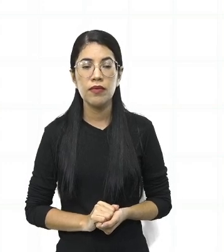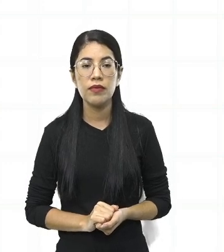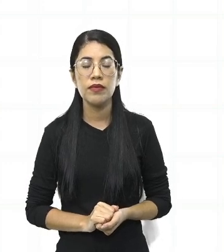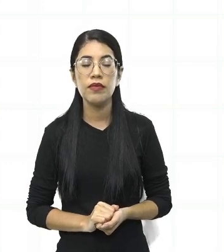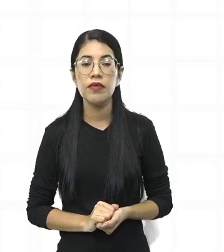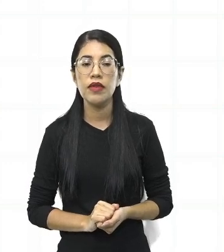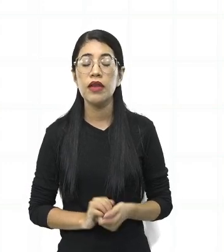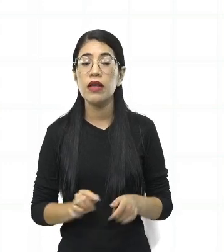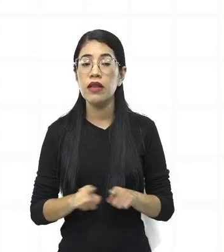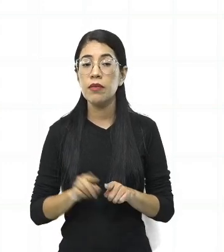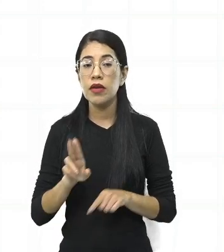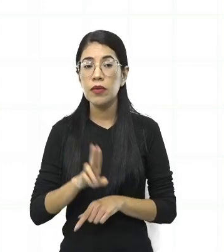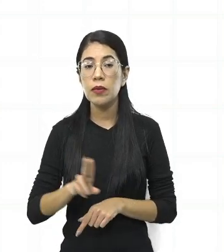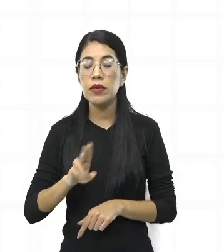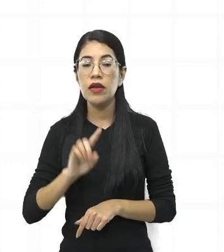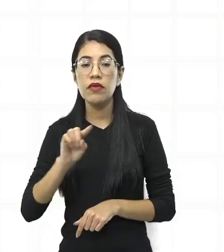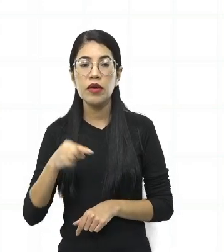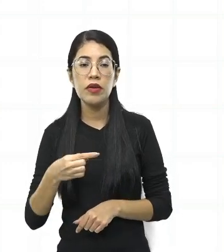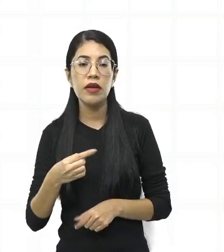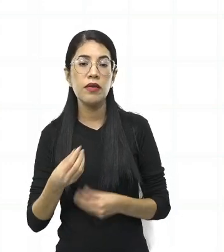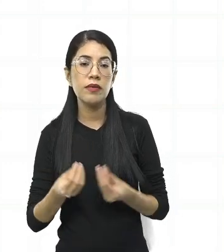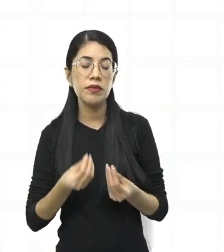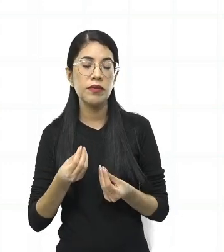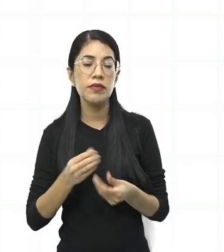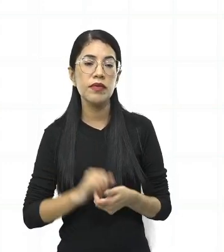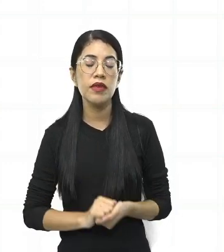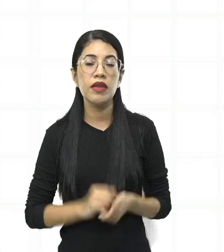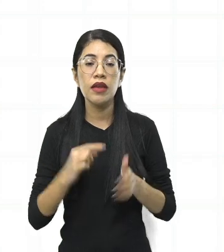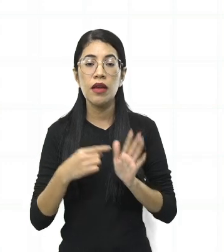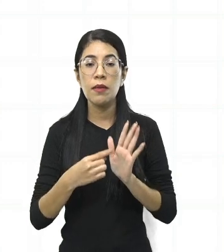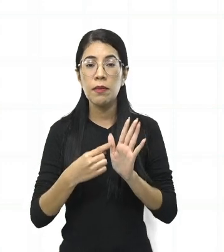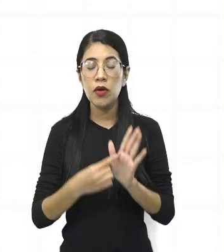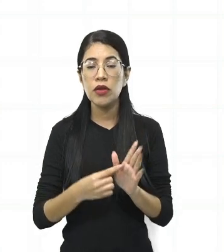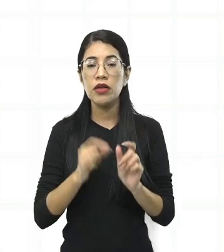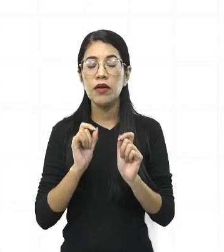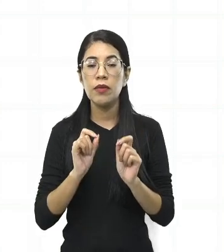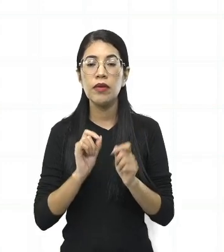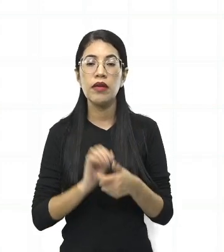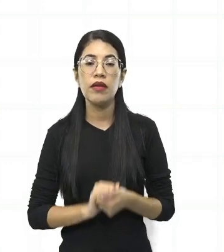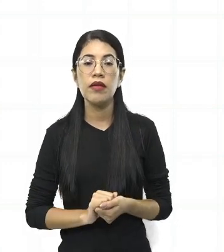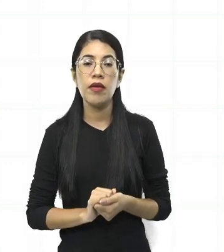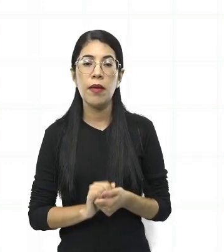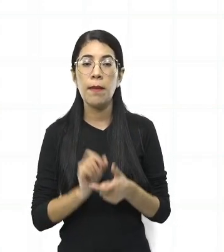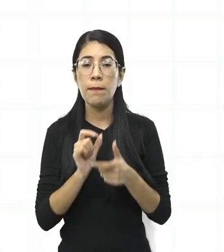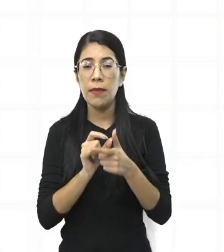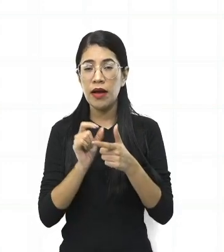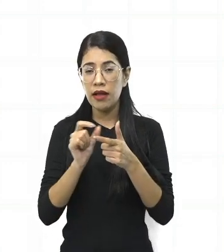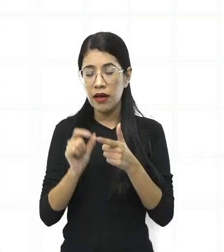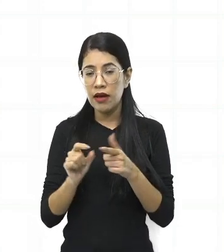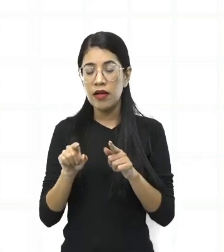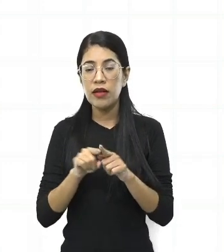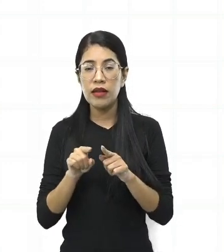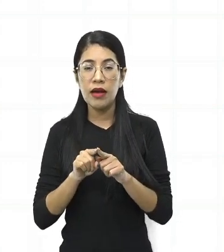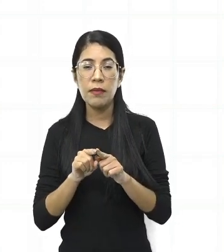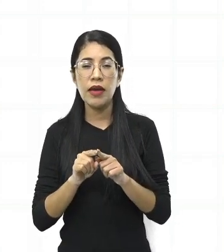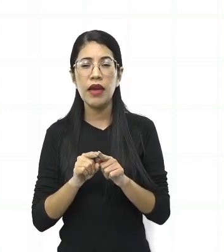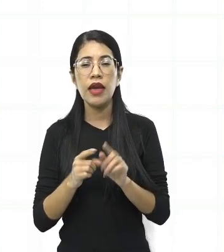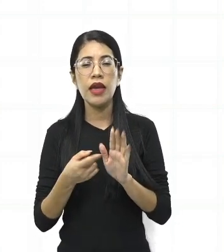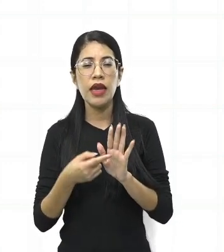Vamos usar a vírgula para o quê, gente? Indicar partículas e expressões